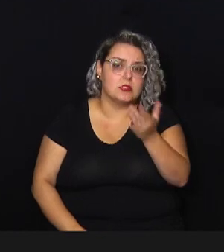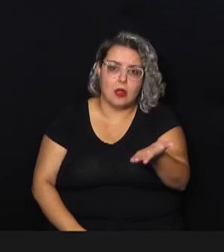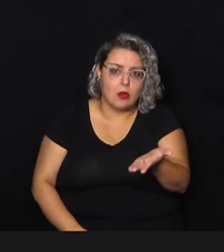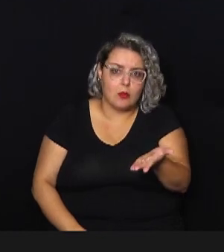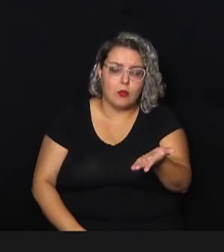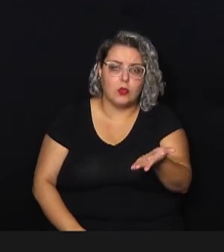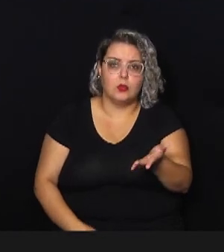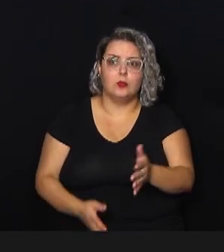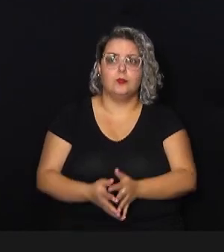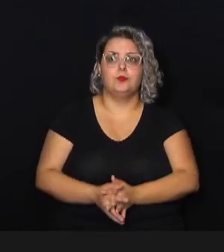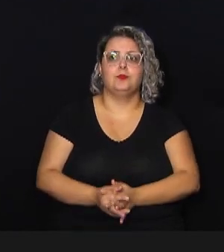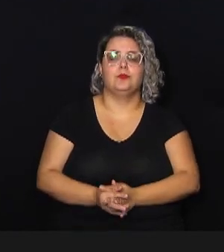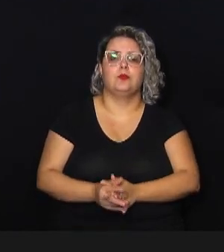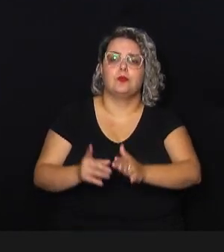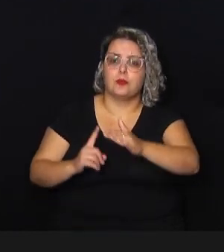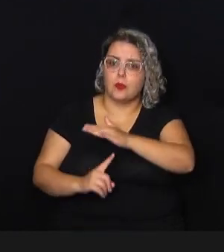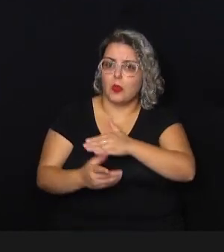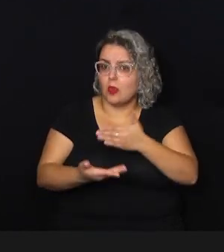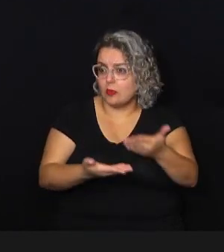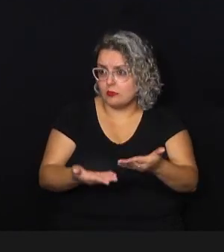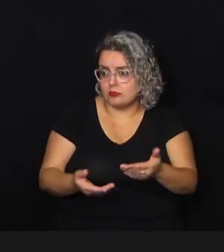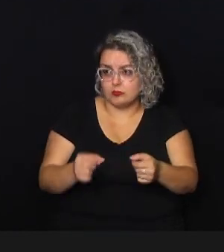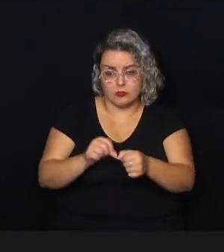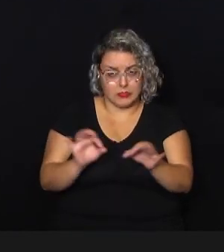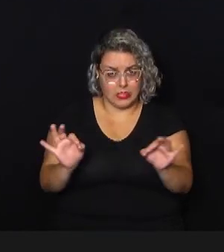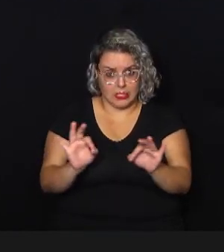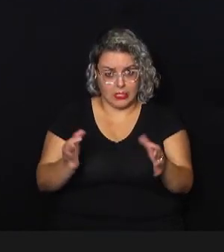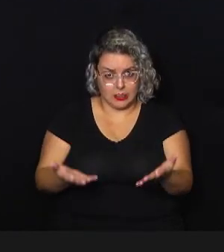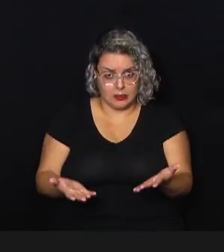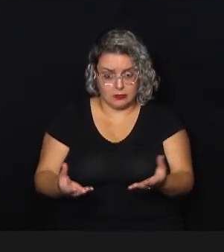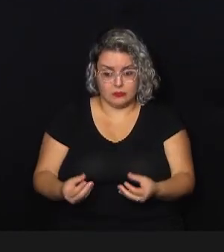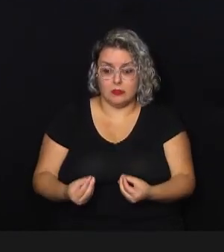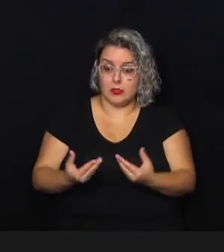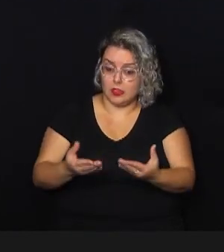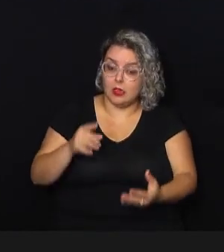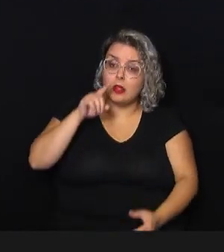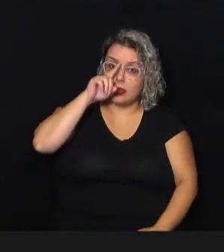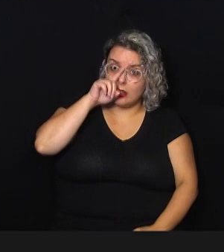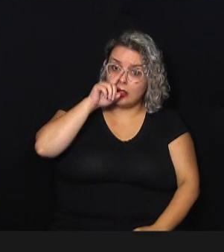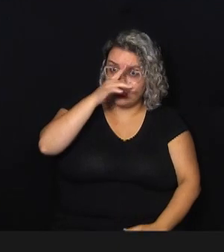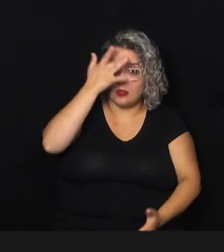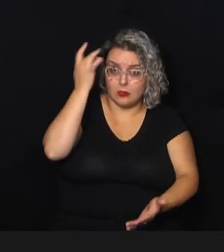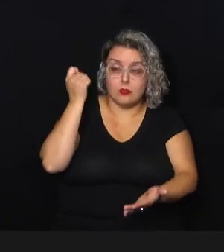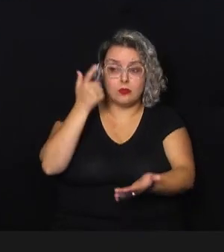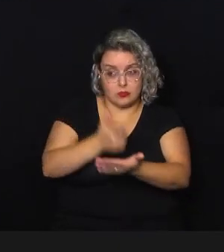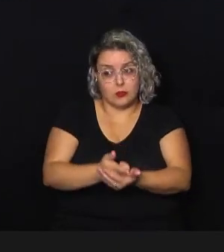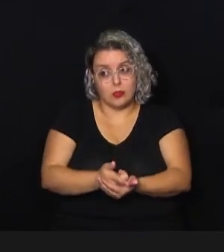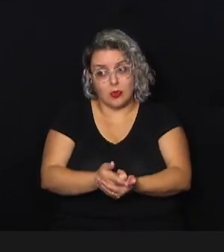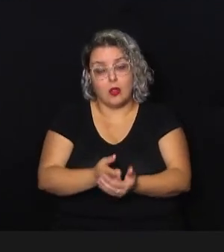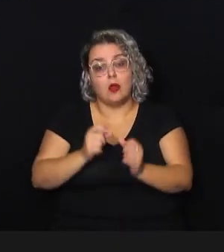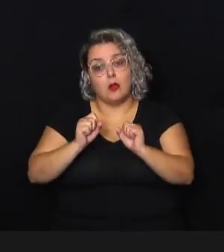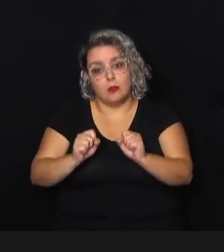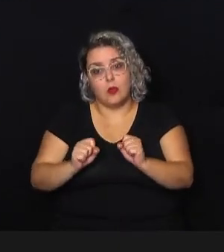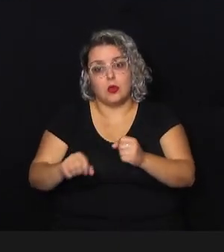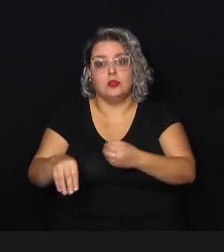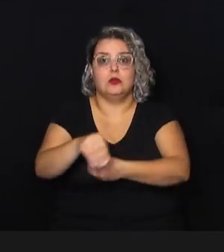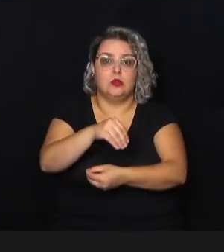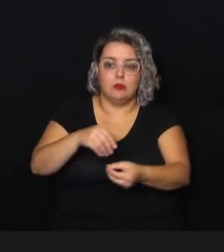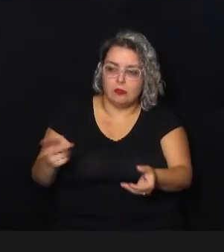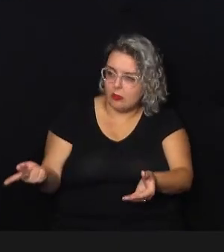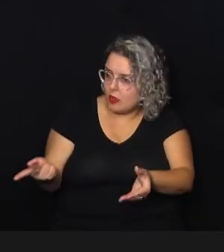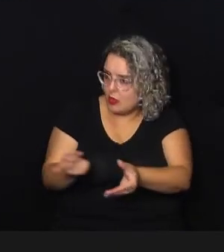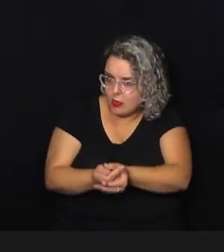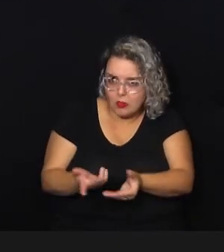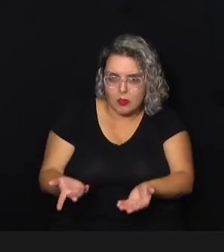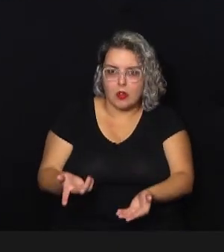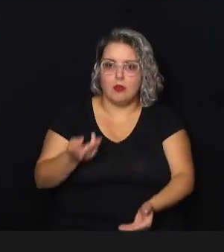se um prestador de serviço não fizer nada e colocar em risco o consumidor, a gente pode tentar envolver o PROCON. Se a gente estiver